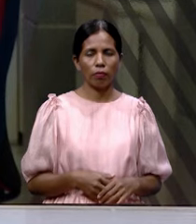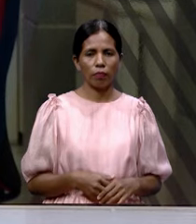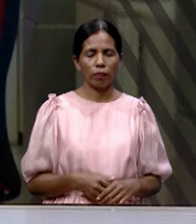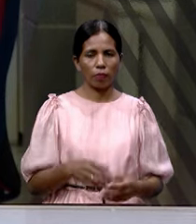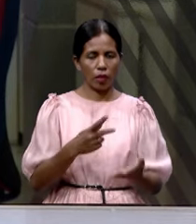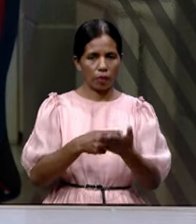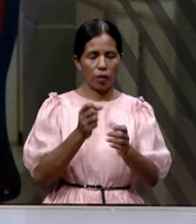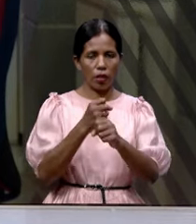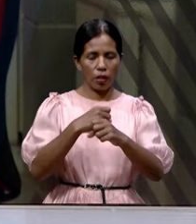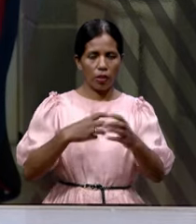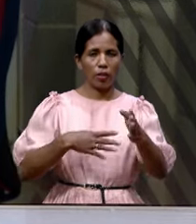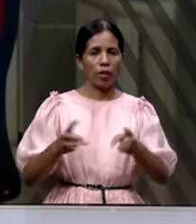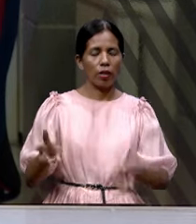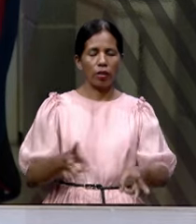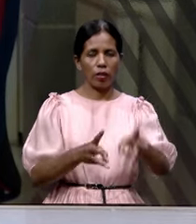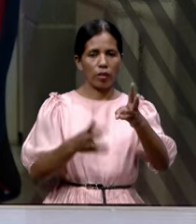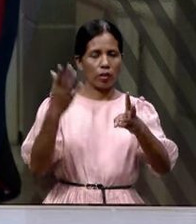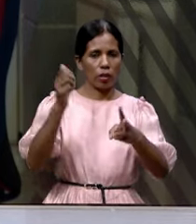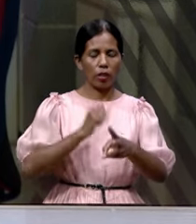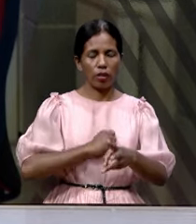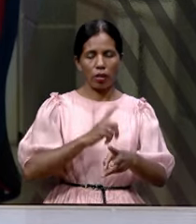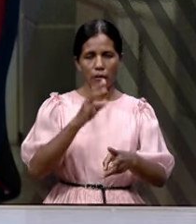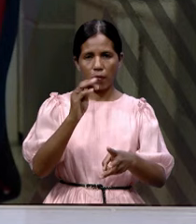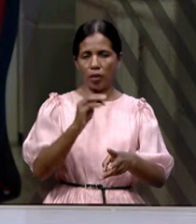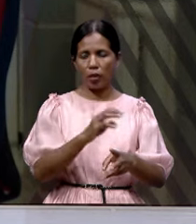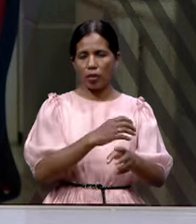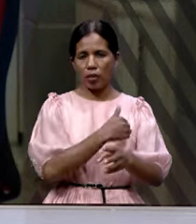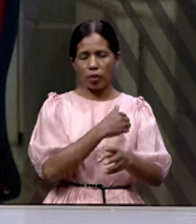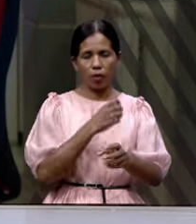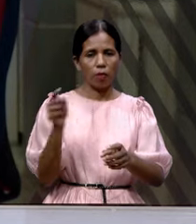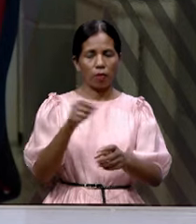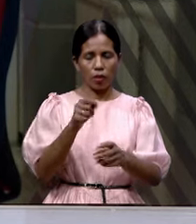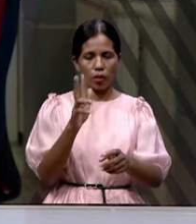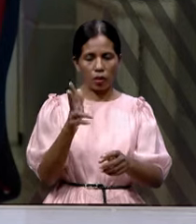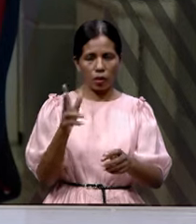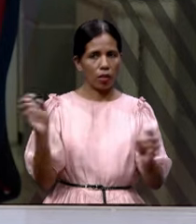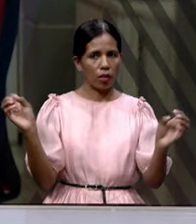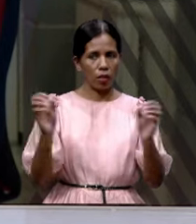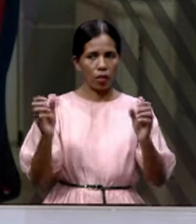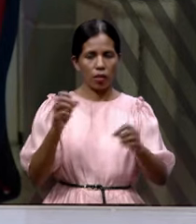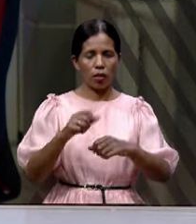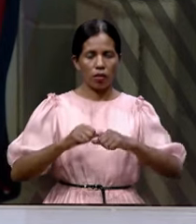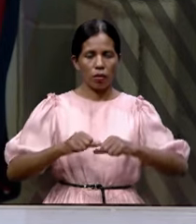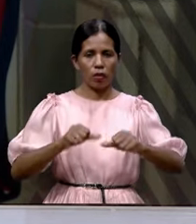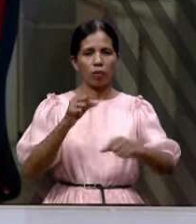projeto de construção estrada rural e Ratabai será 15% tolo nulo, mas que lá o tina ida